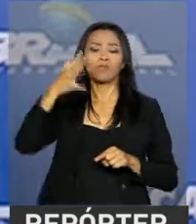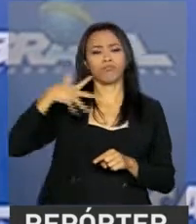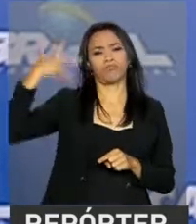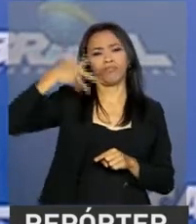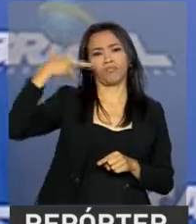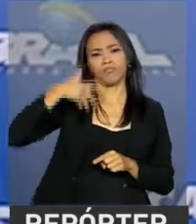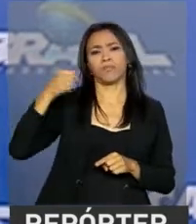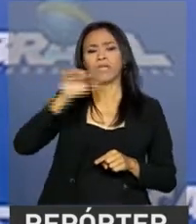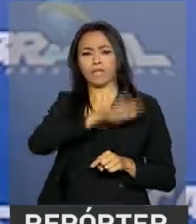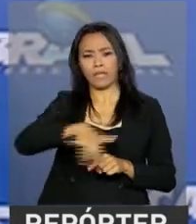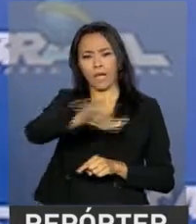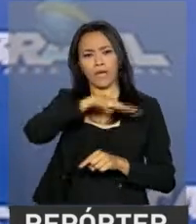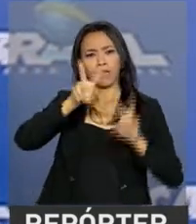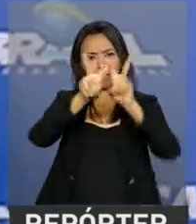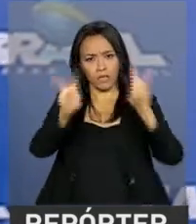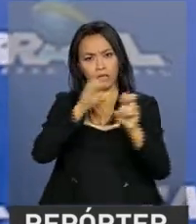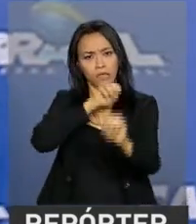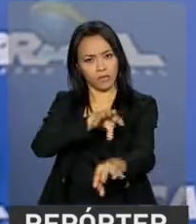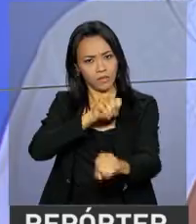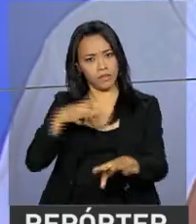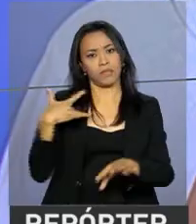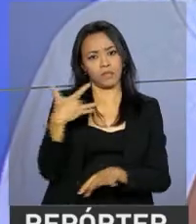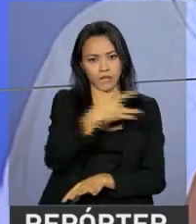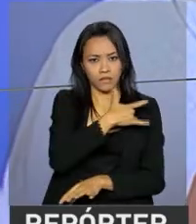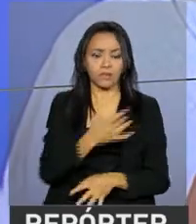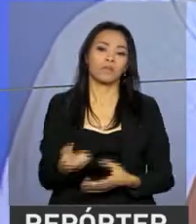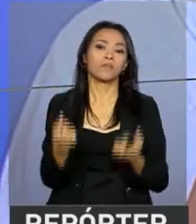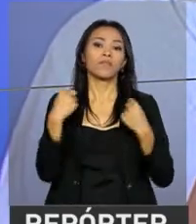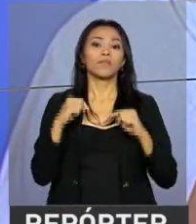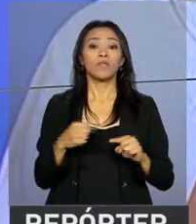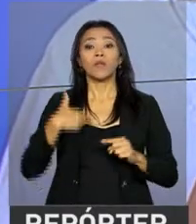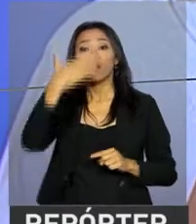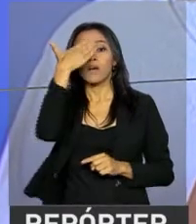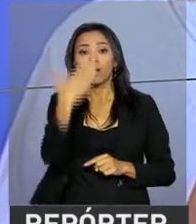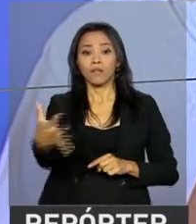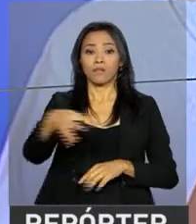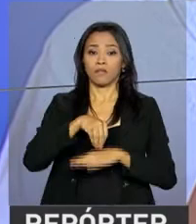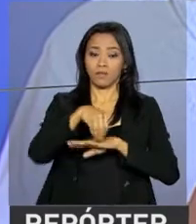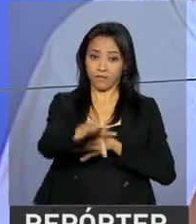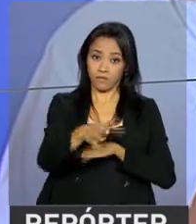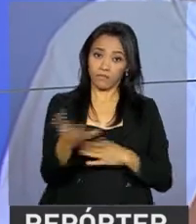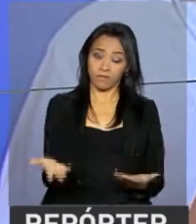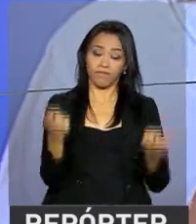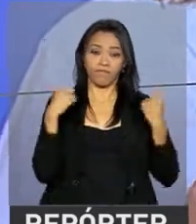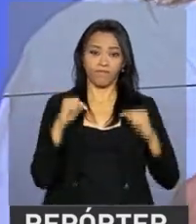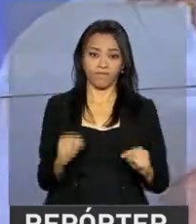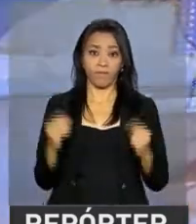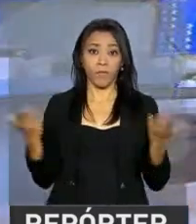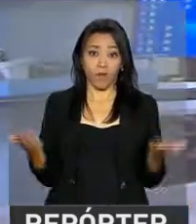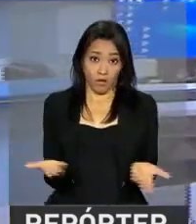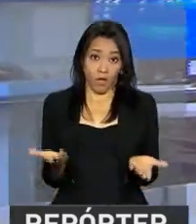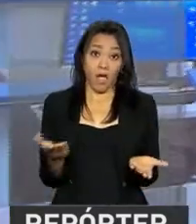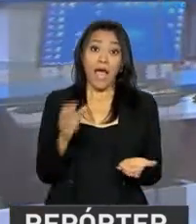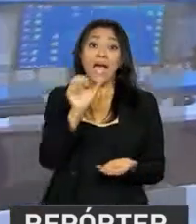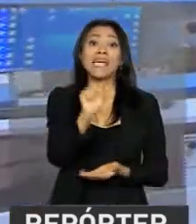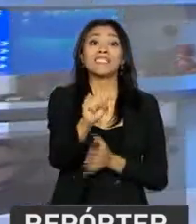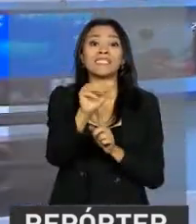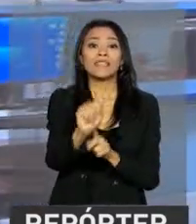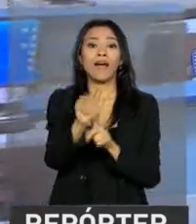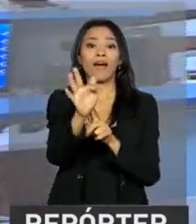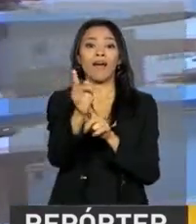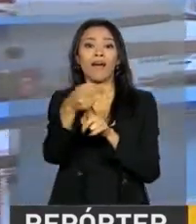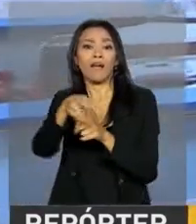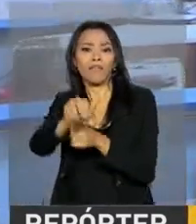educação e saúde leandra com você porque está obrigado pelas suas informações e olha a safra de grãos deve bater